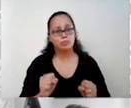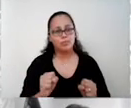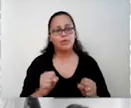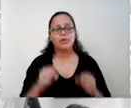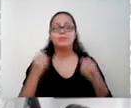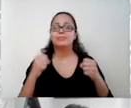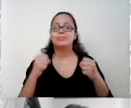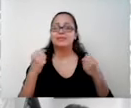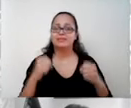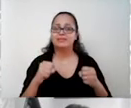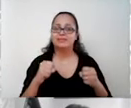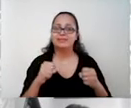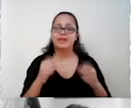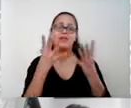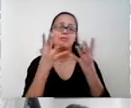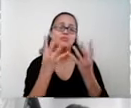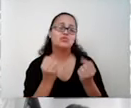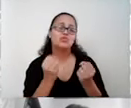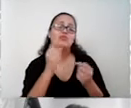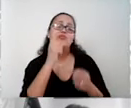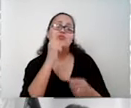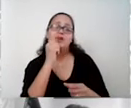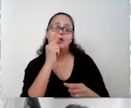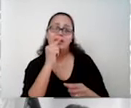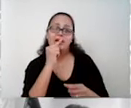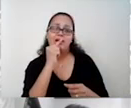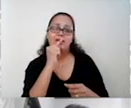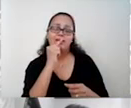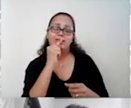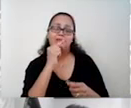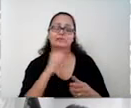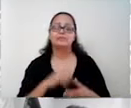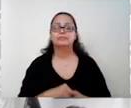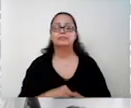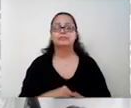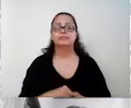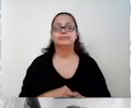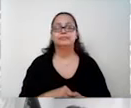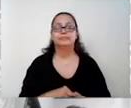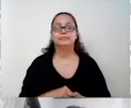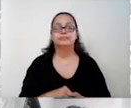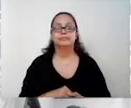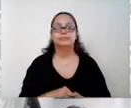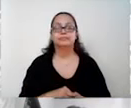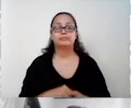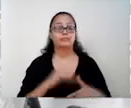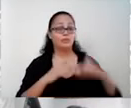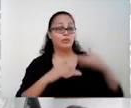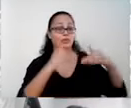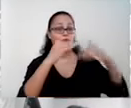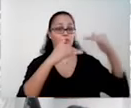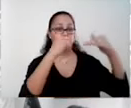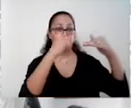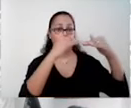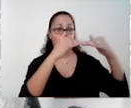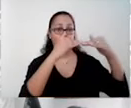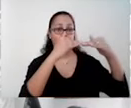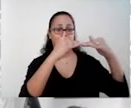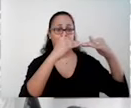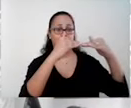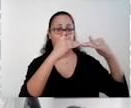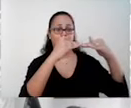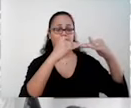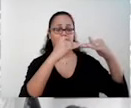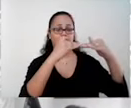solos não tão ricos em água, na oferta desse recurso natural. Com a evolução das pteridófitas, que